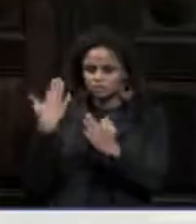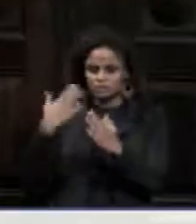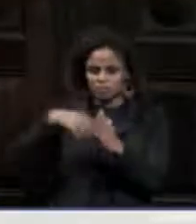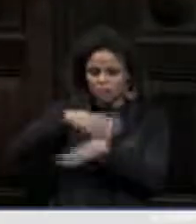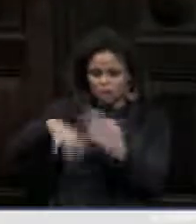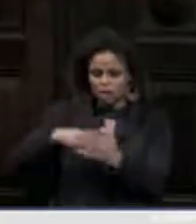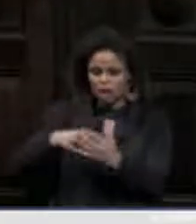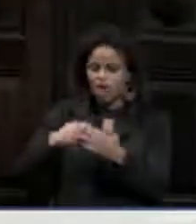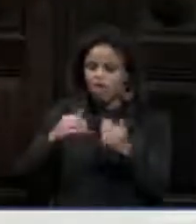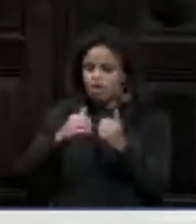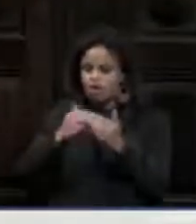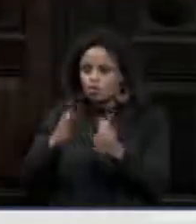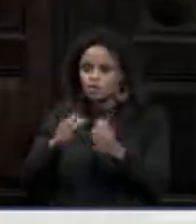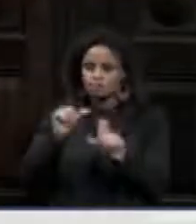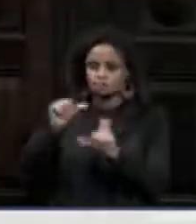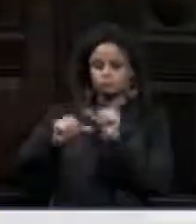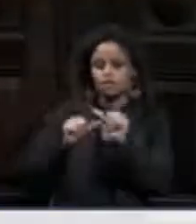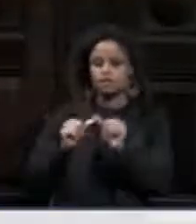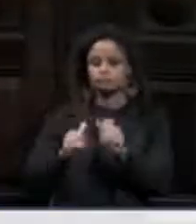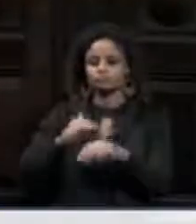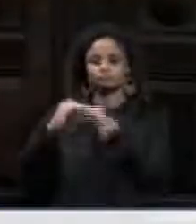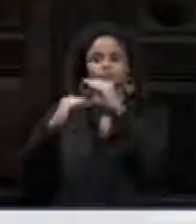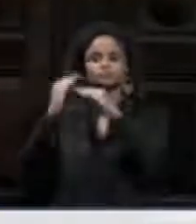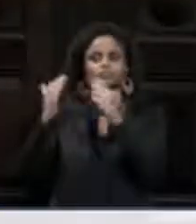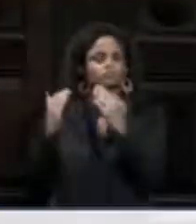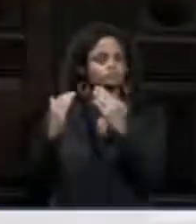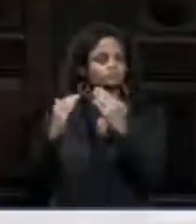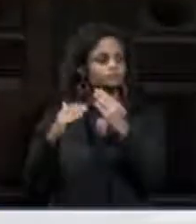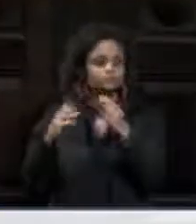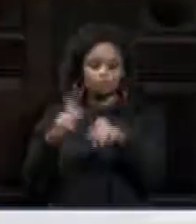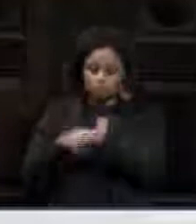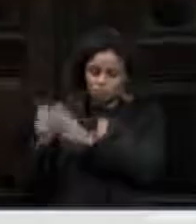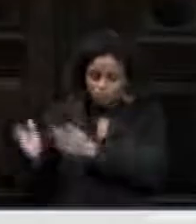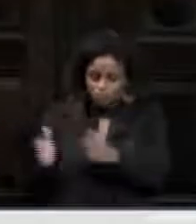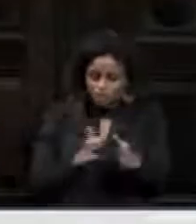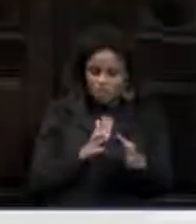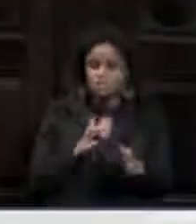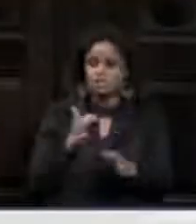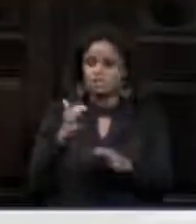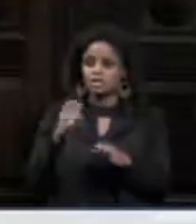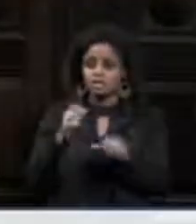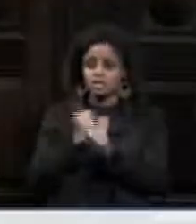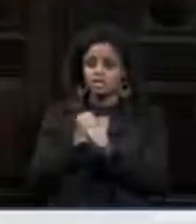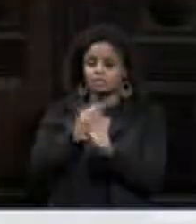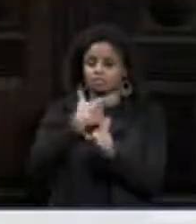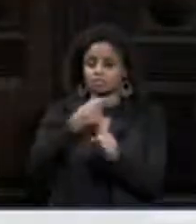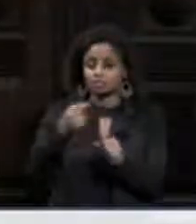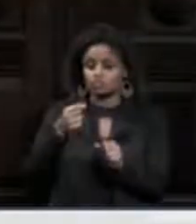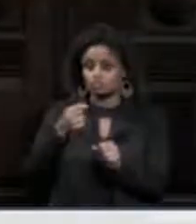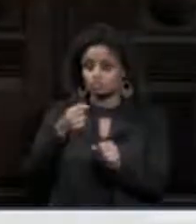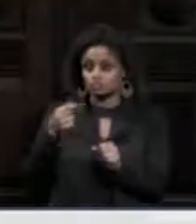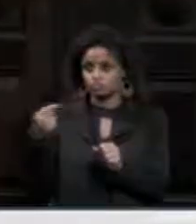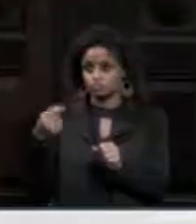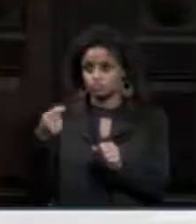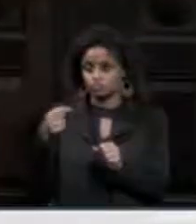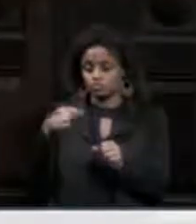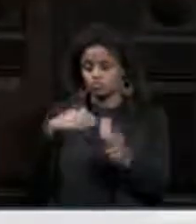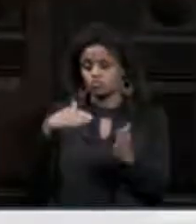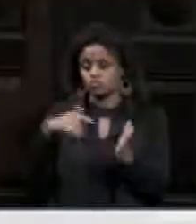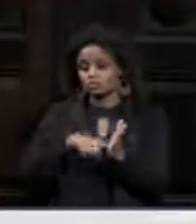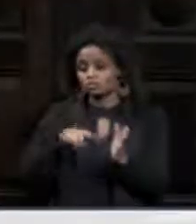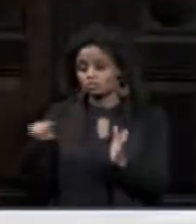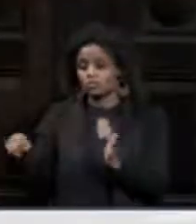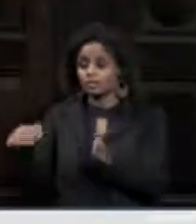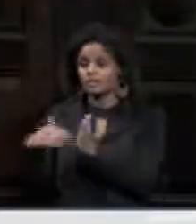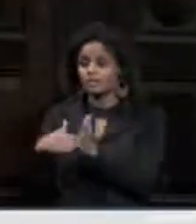Notadamente, de 2000 a 2008, governou Arraial do Cabo Henrique Melman. E as primeiras obras. Henrique